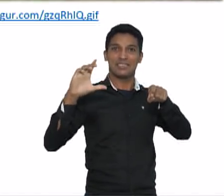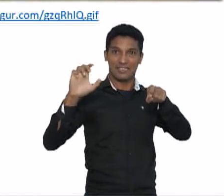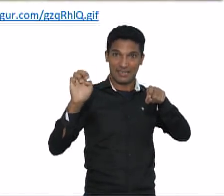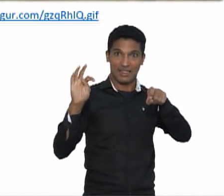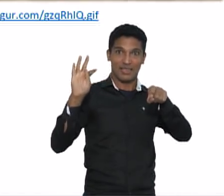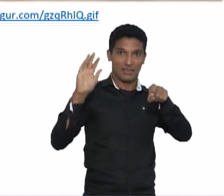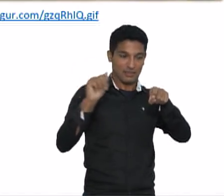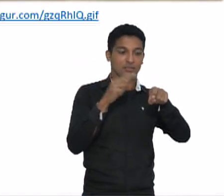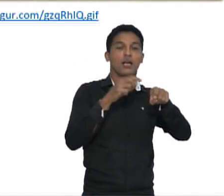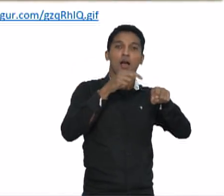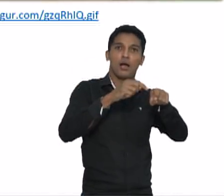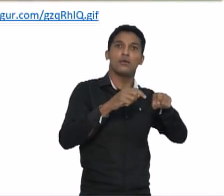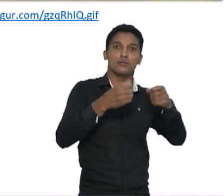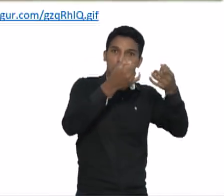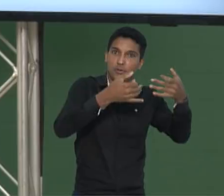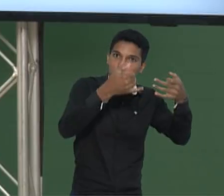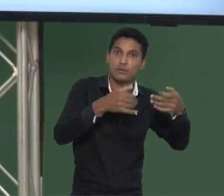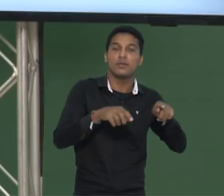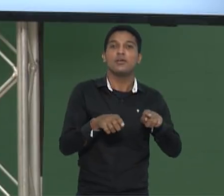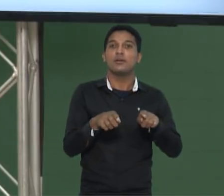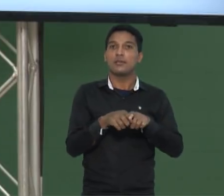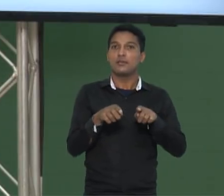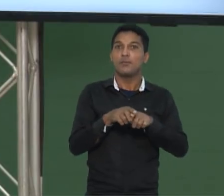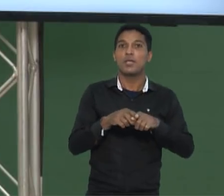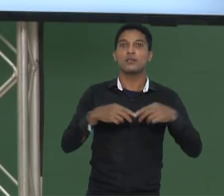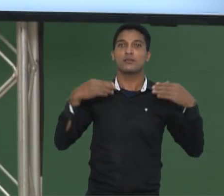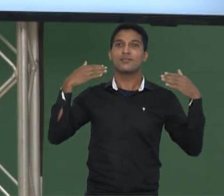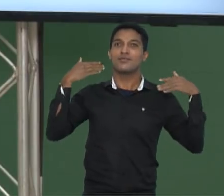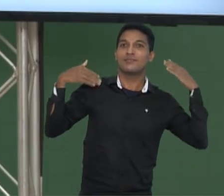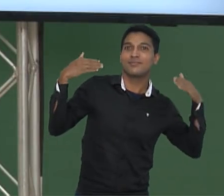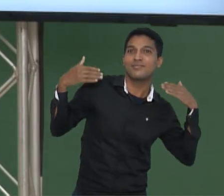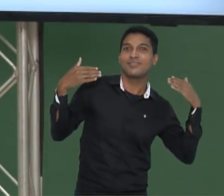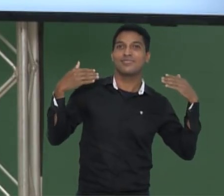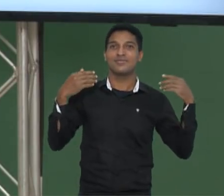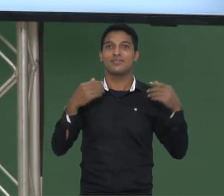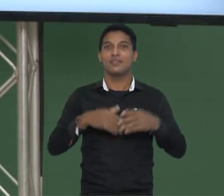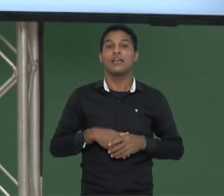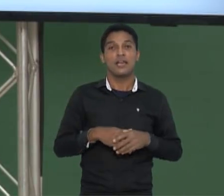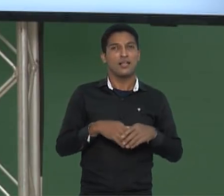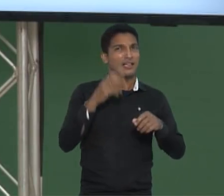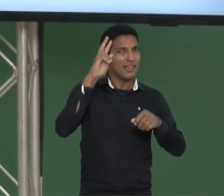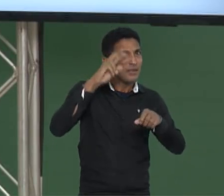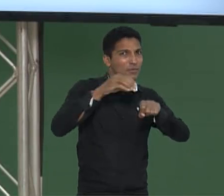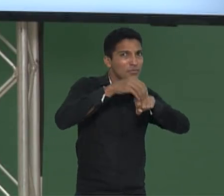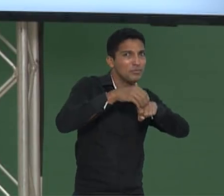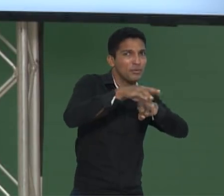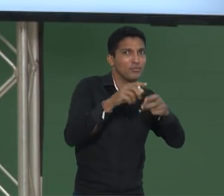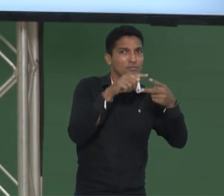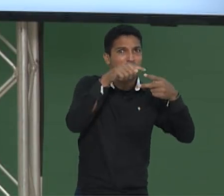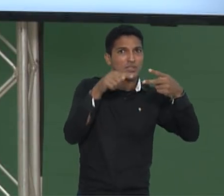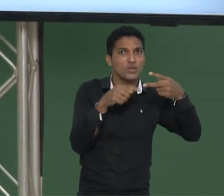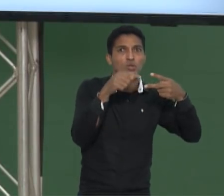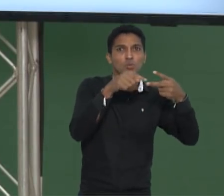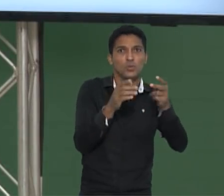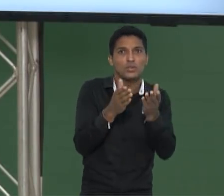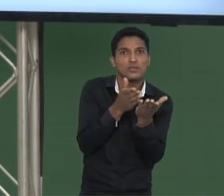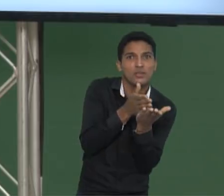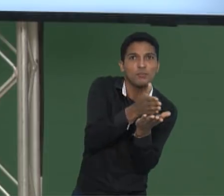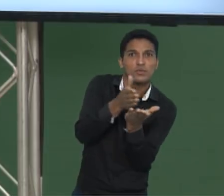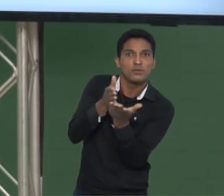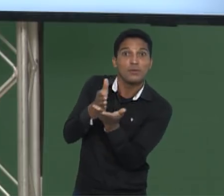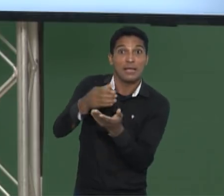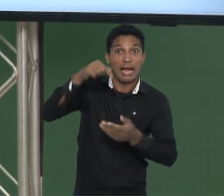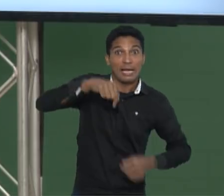e o cicloturismo. E acho que vocês devem lembrar que eu até indiquei duas trilhas para vocês fazerem aqui no